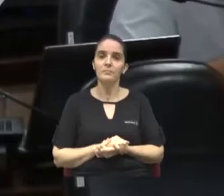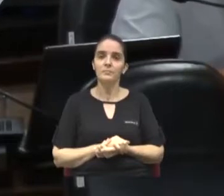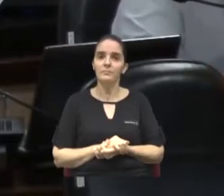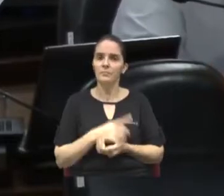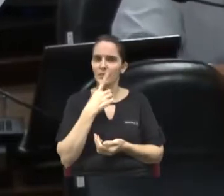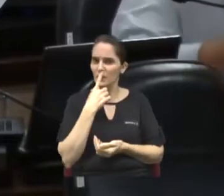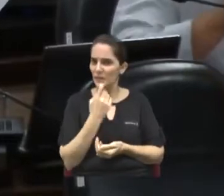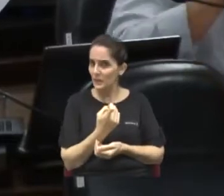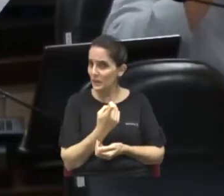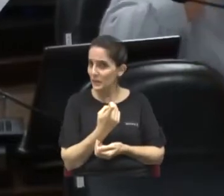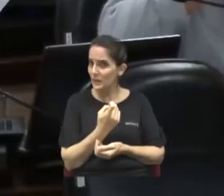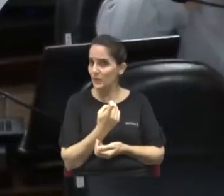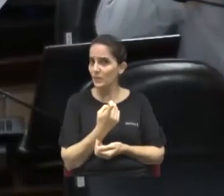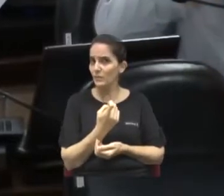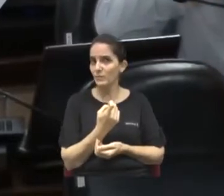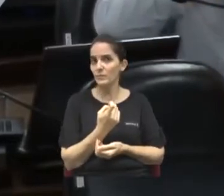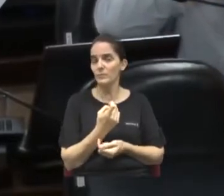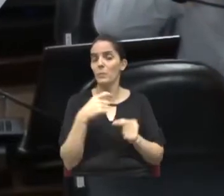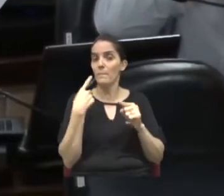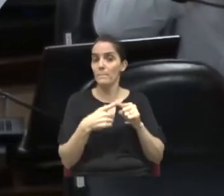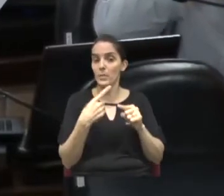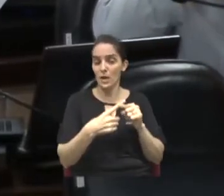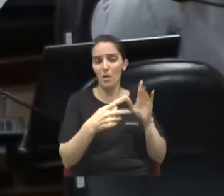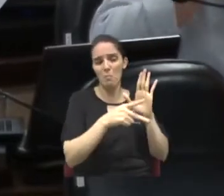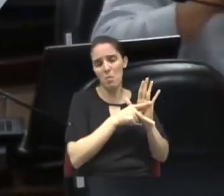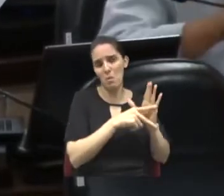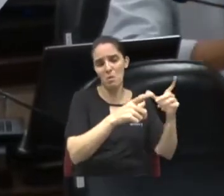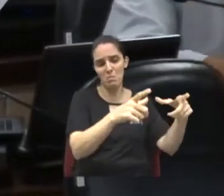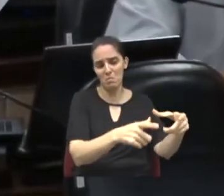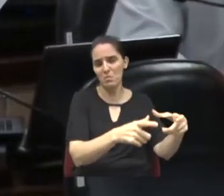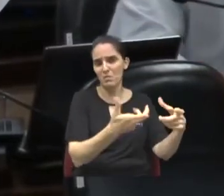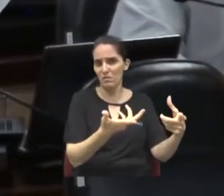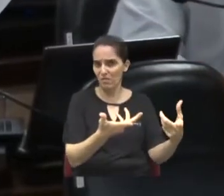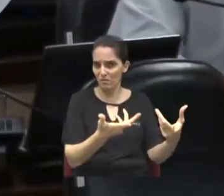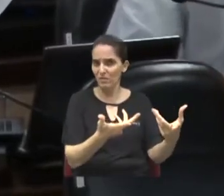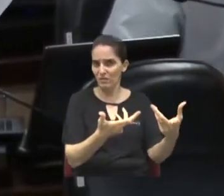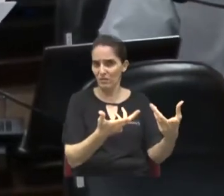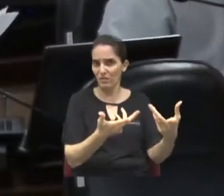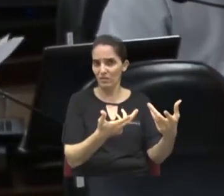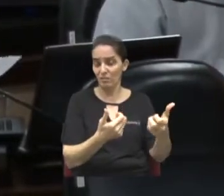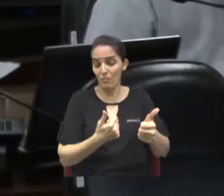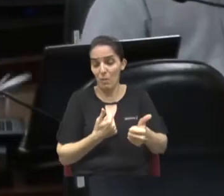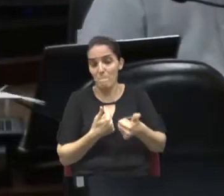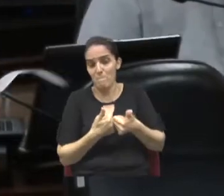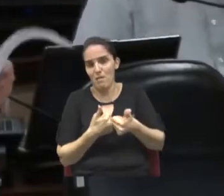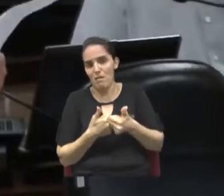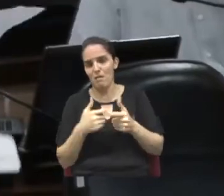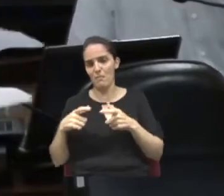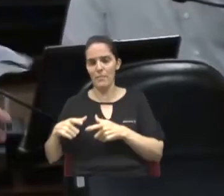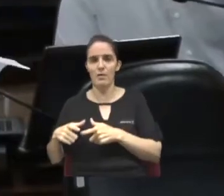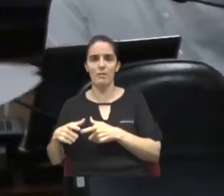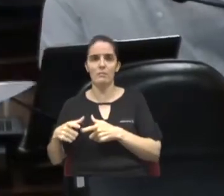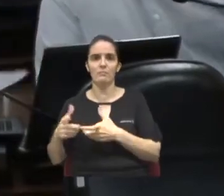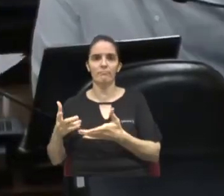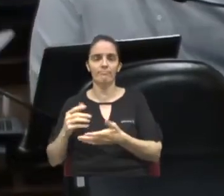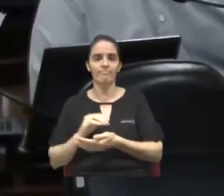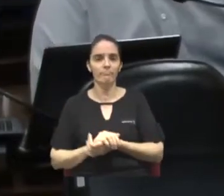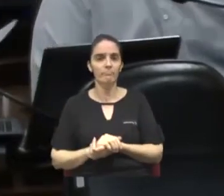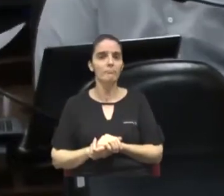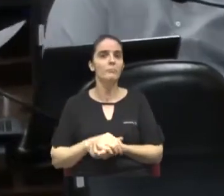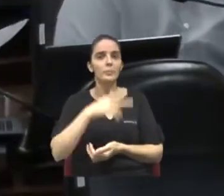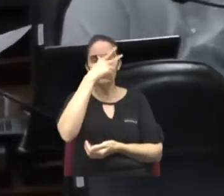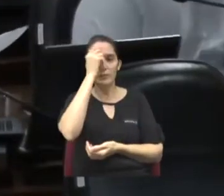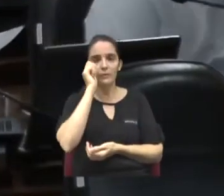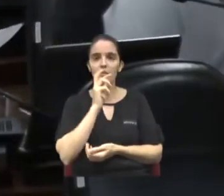mau cheiro oriundo da estação de tratamento de esgoto próximo ao bairro? A